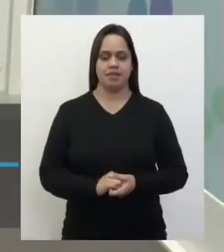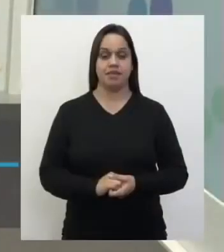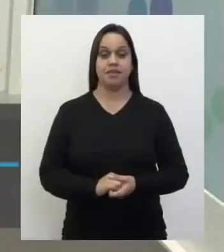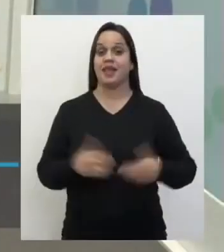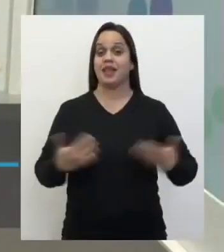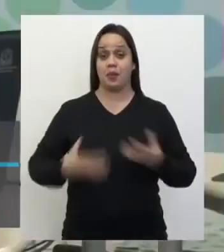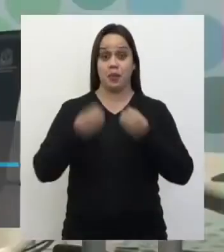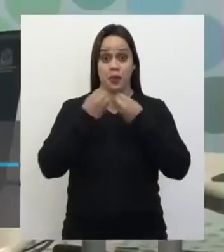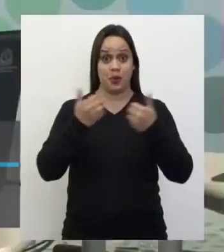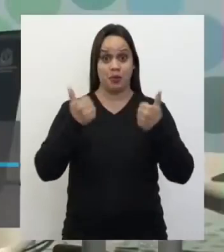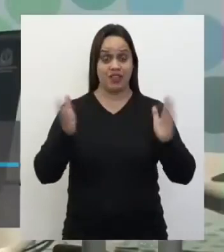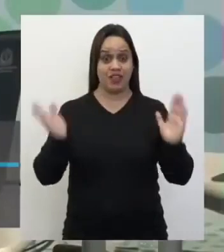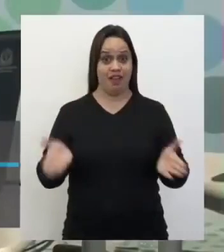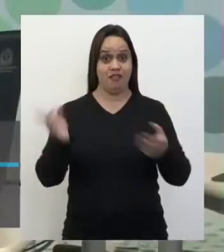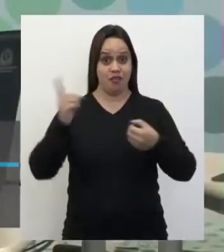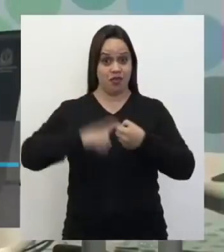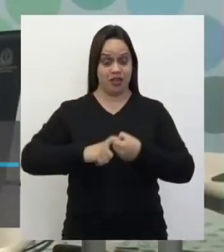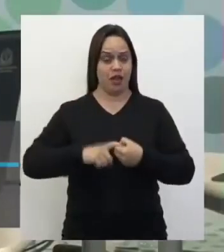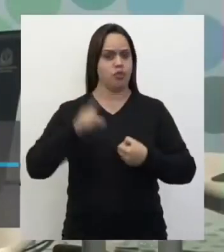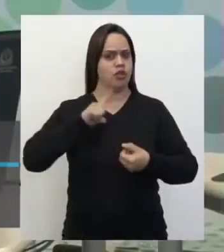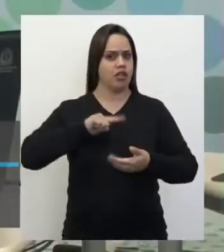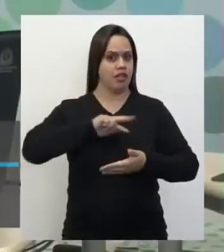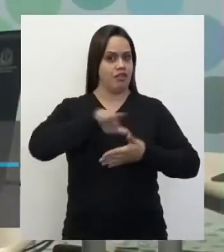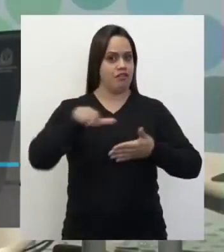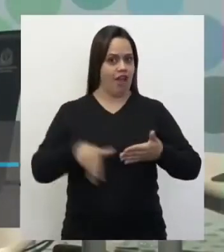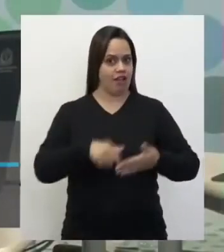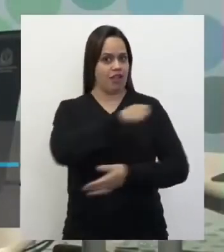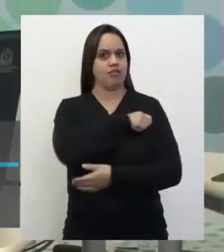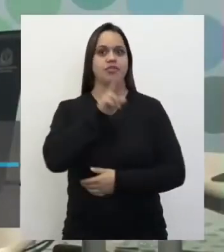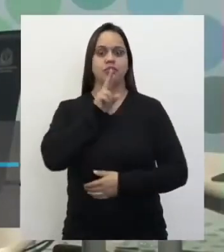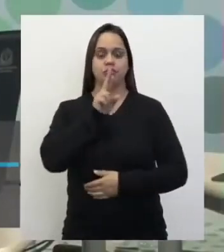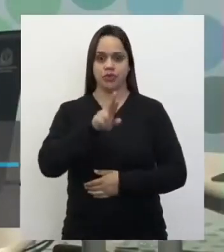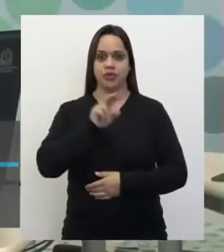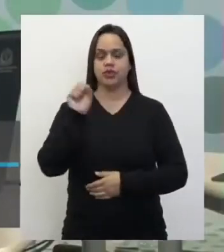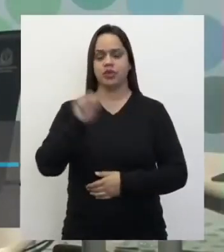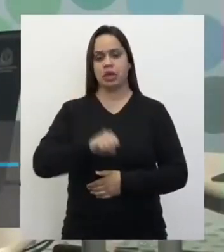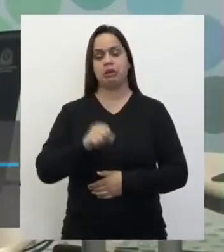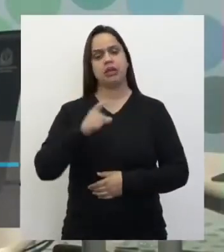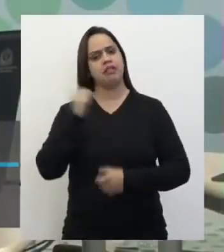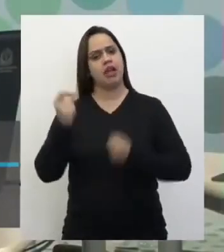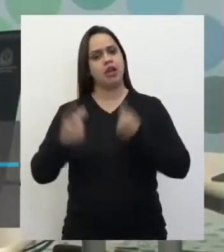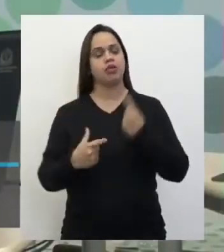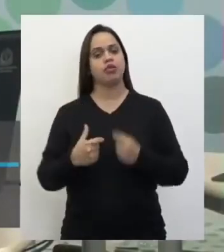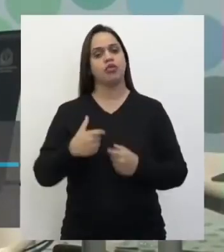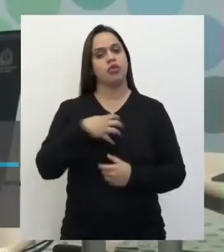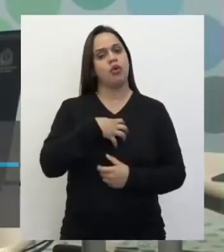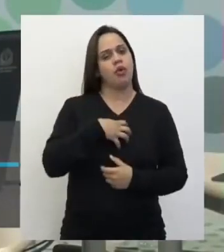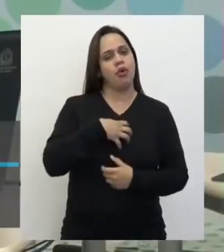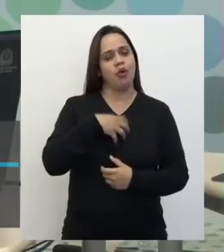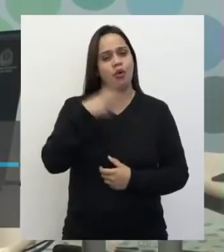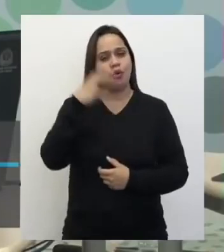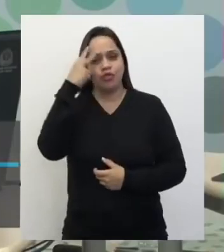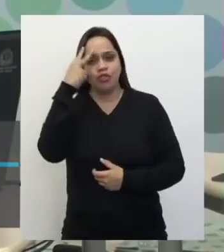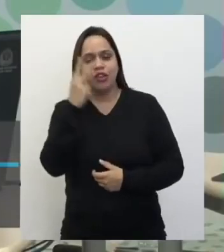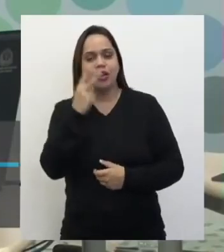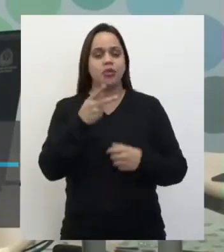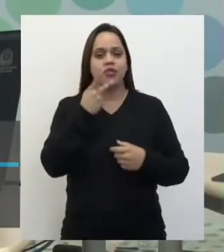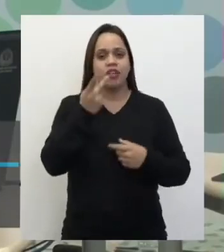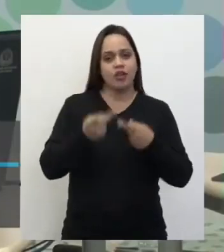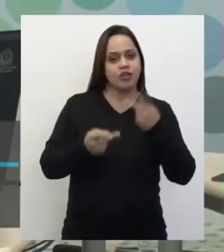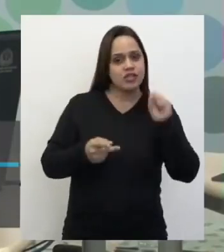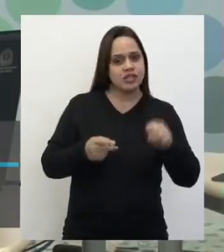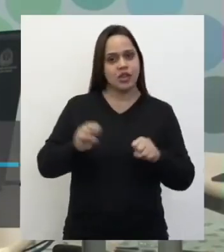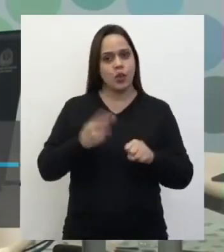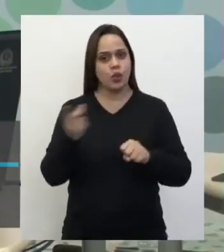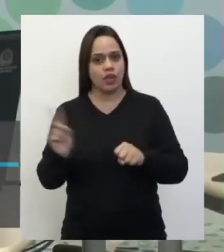Muito bem, estamos de volta, tivemos várias contribuições, alguns alunos ficaram mais tímidos ali no sim e no não, mas a maioria colocou